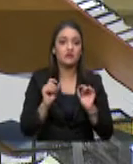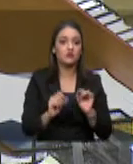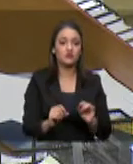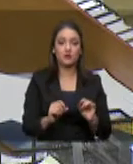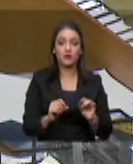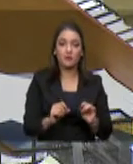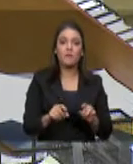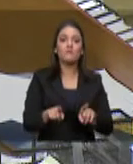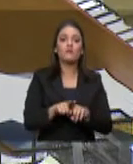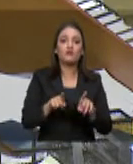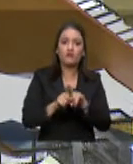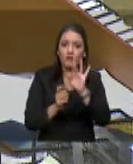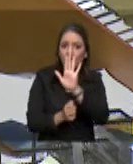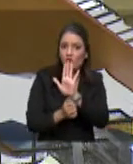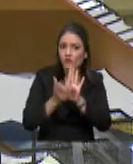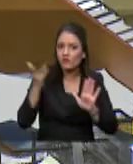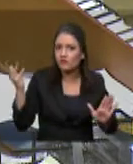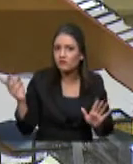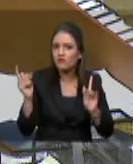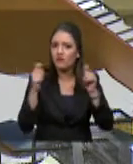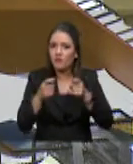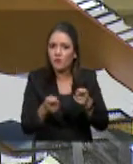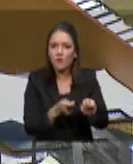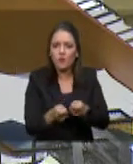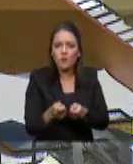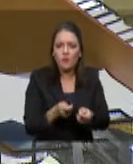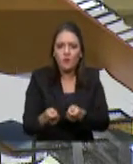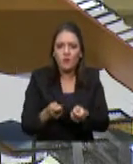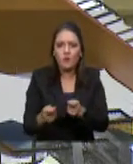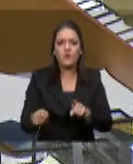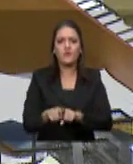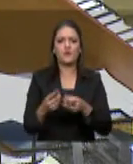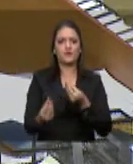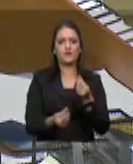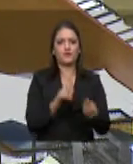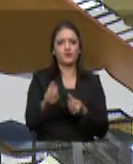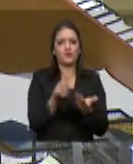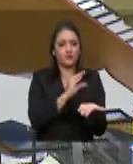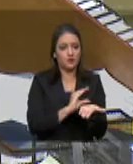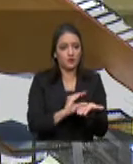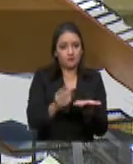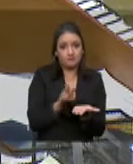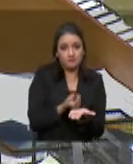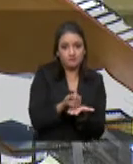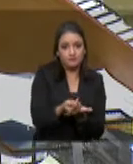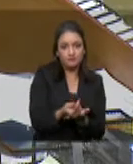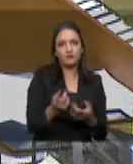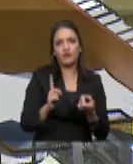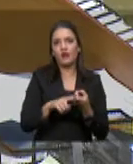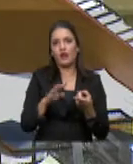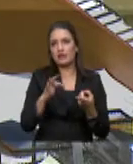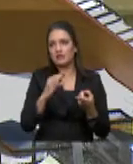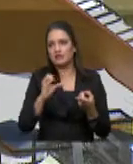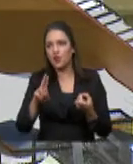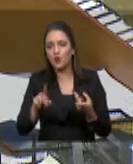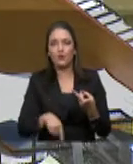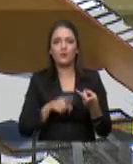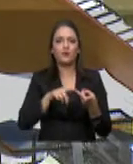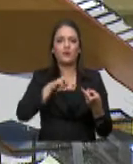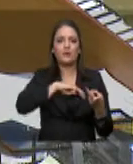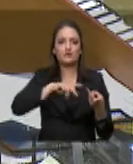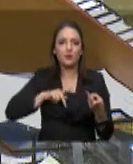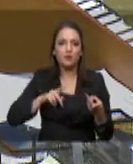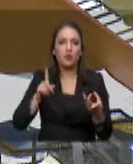os diversos tipos de controle que incidem sobre a aplicação dos recursos públicos, pelo Tribunal de Contas, pelo Ministério Público,